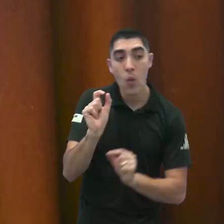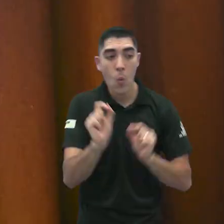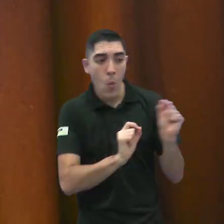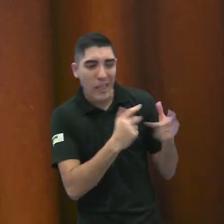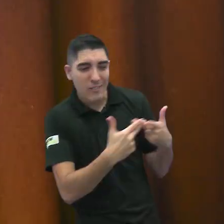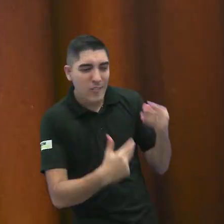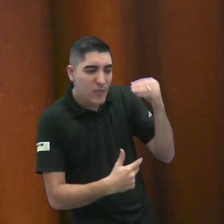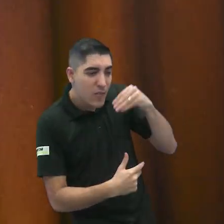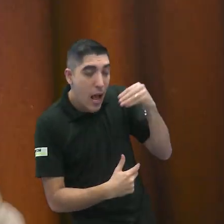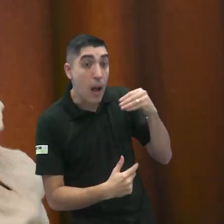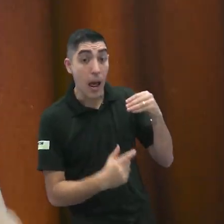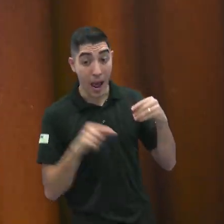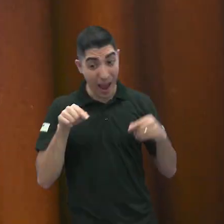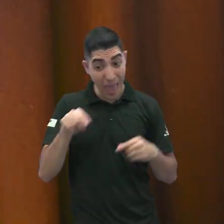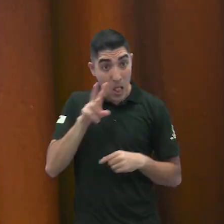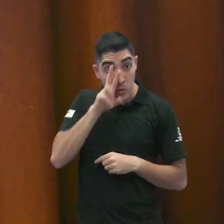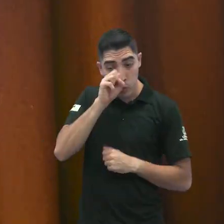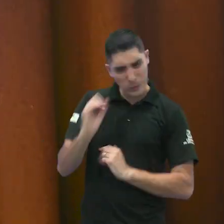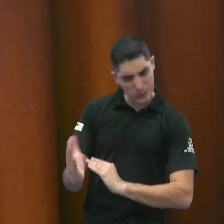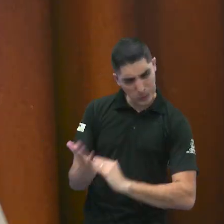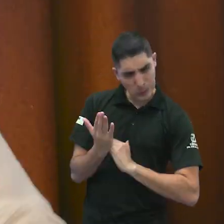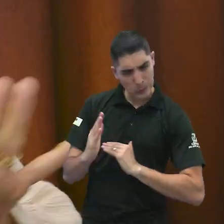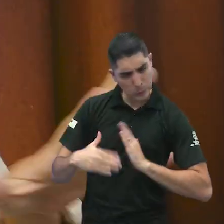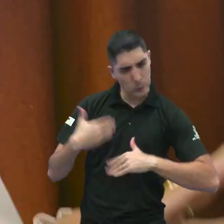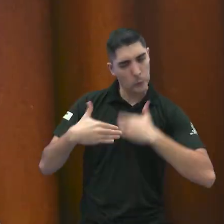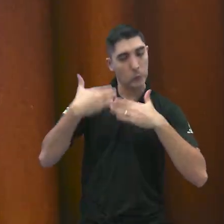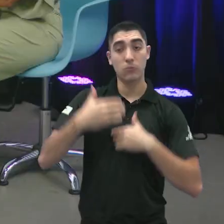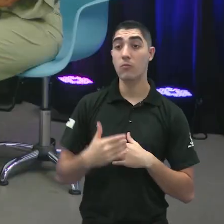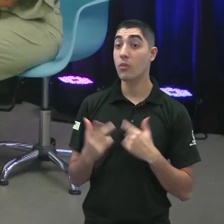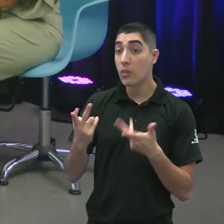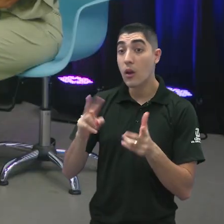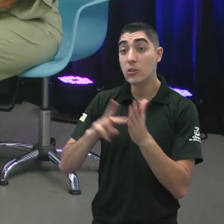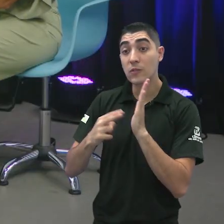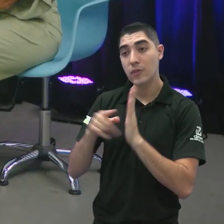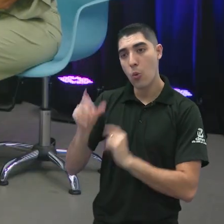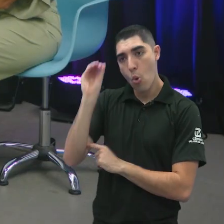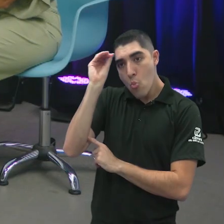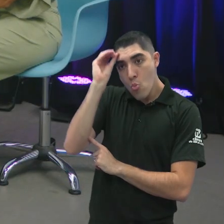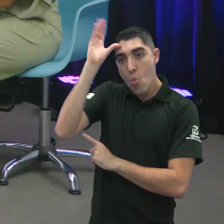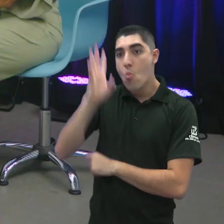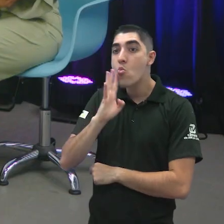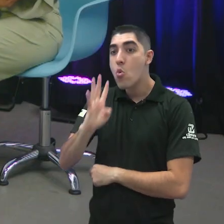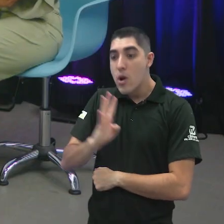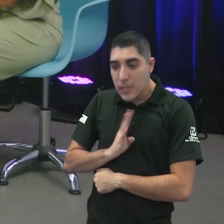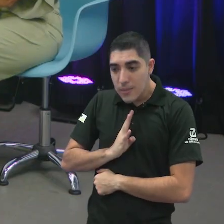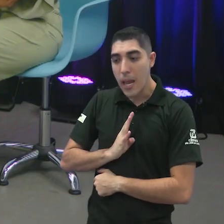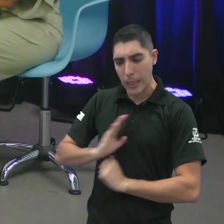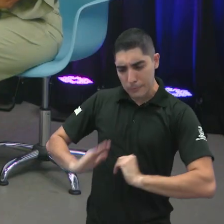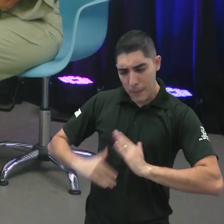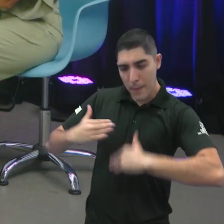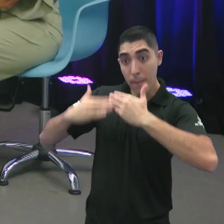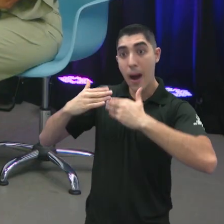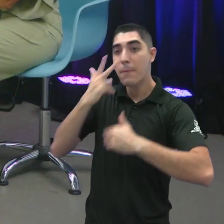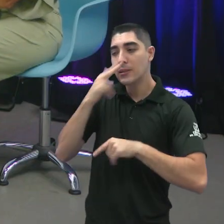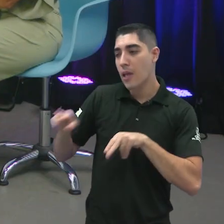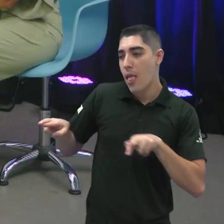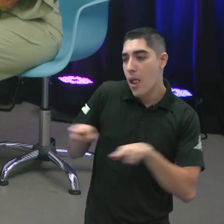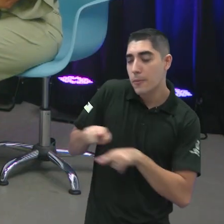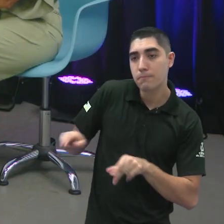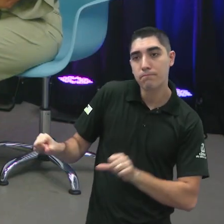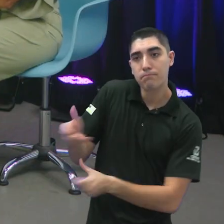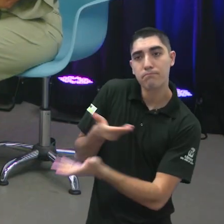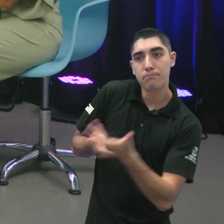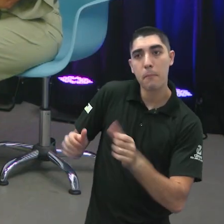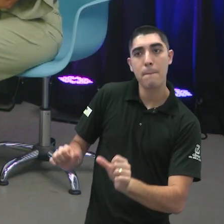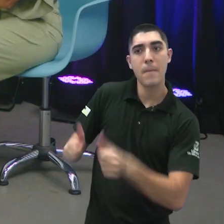usa essa força para o seu desenvolvimento. Ou então, seja, o autoconhecimento do DISC traz uma melhora nas relações, né, dentro do trabalho.